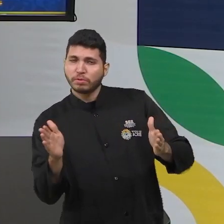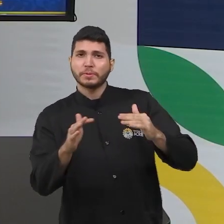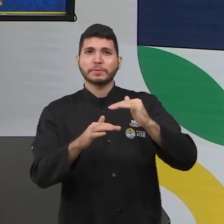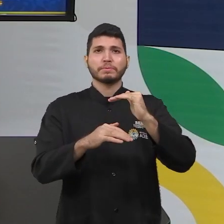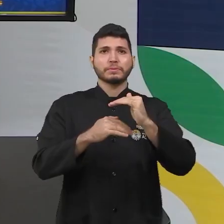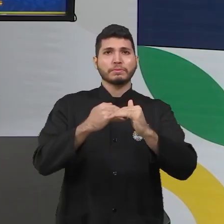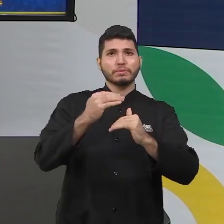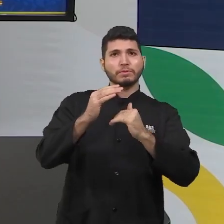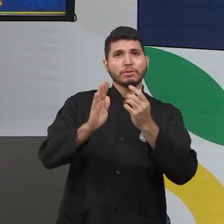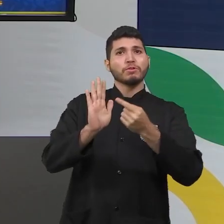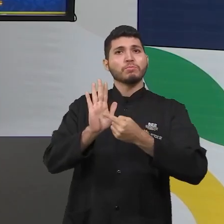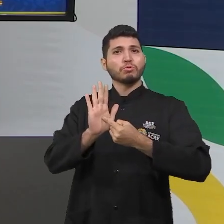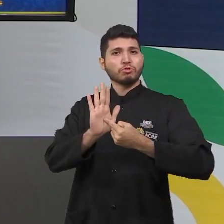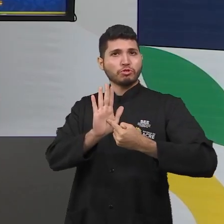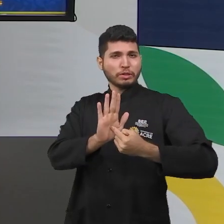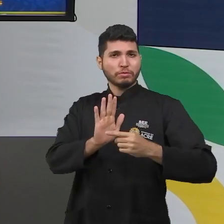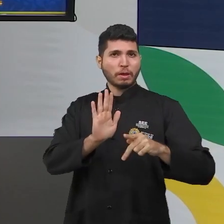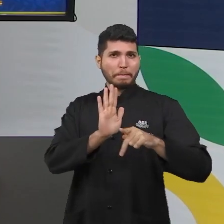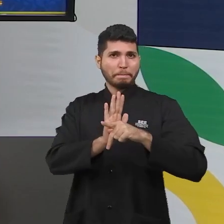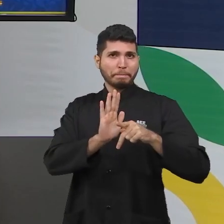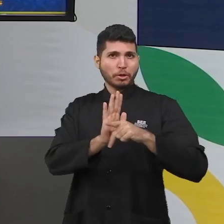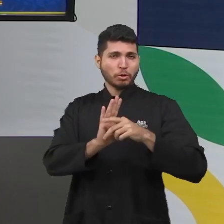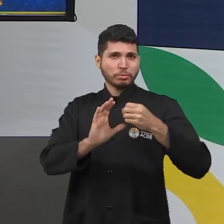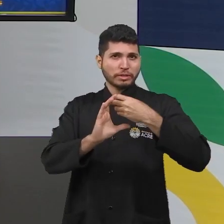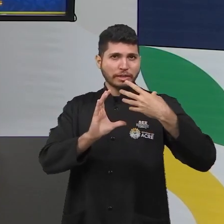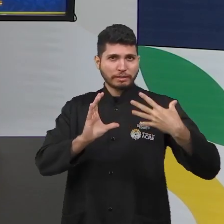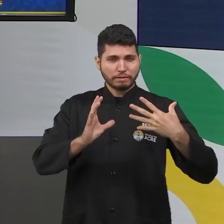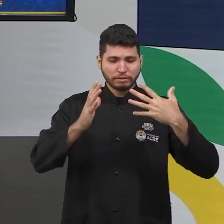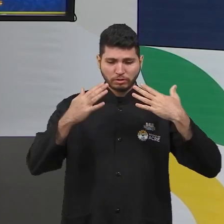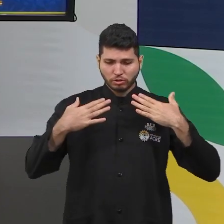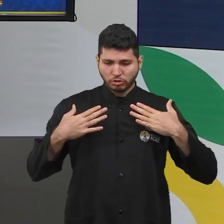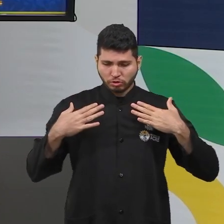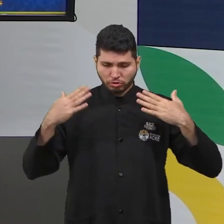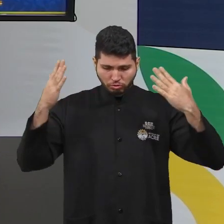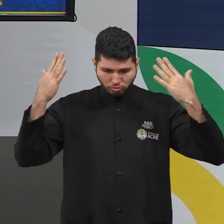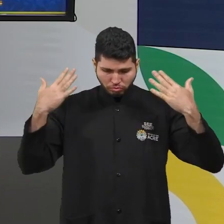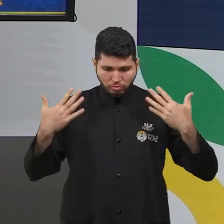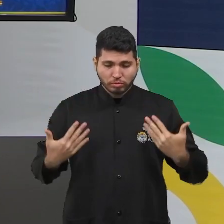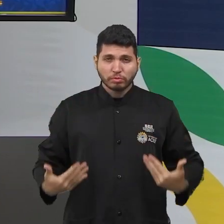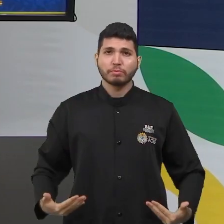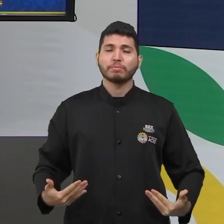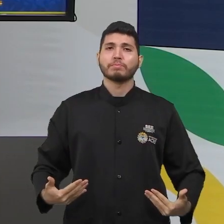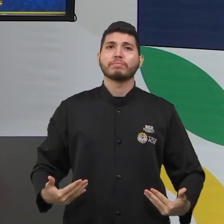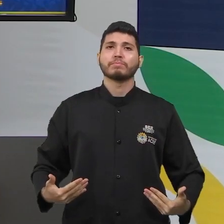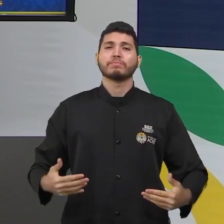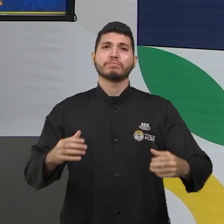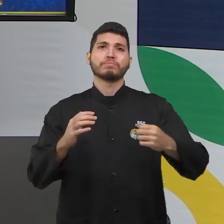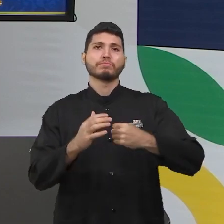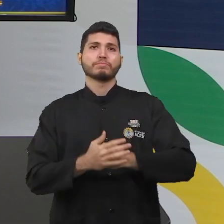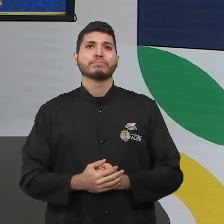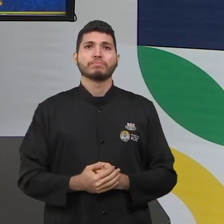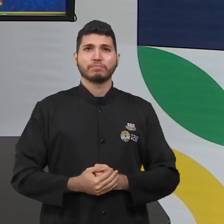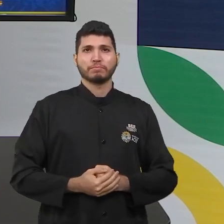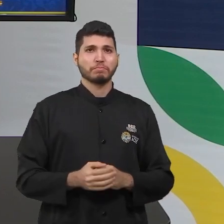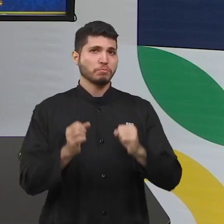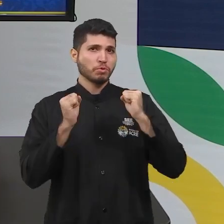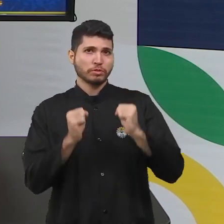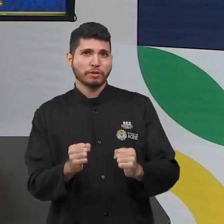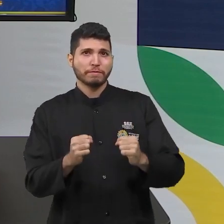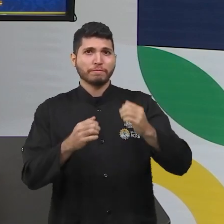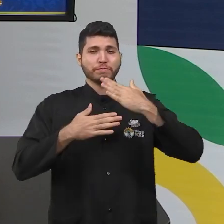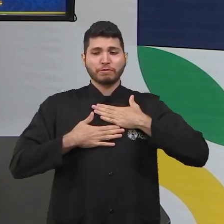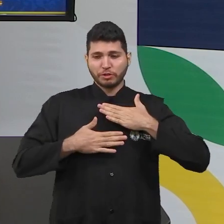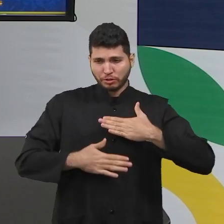se apresentar e vai mostrar, vai chegar numa transformação ali daquelas características tanto